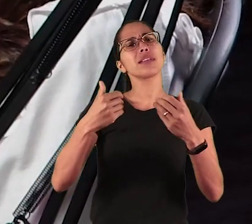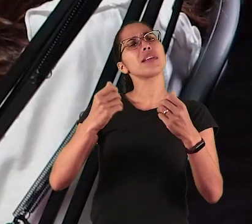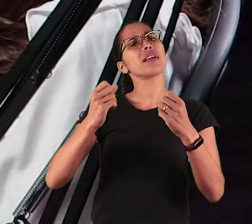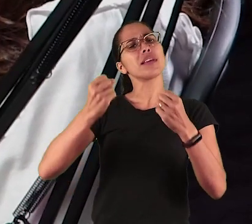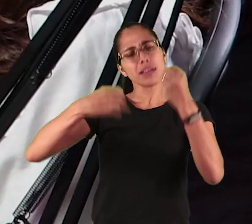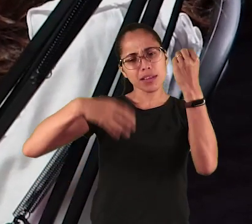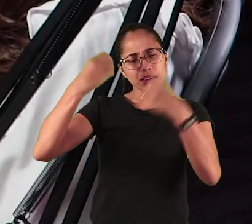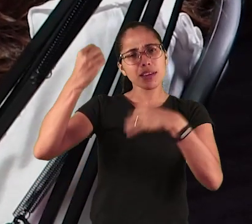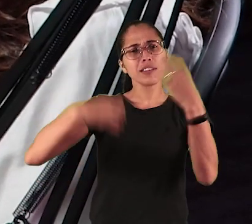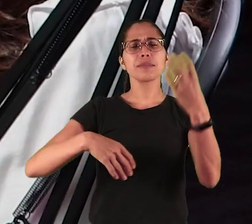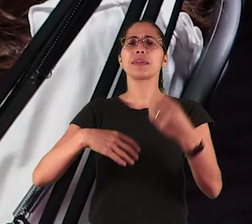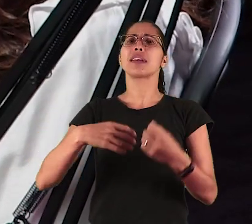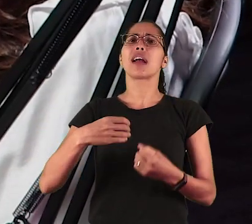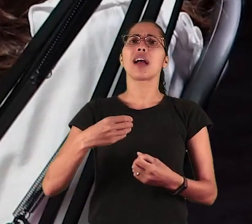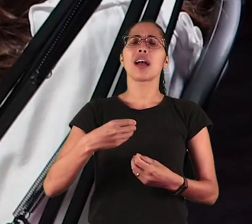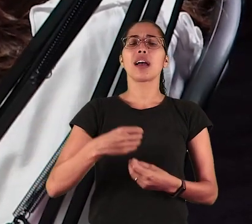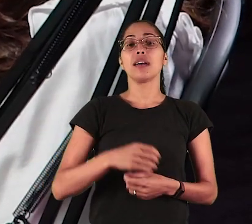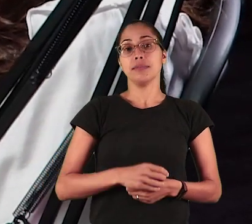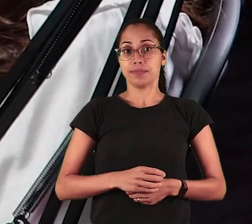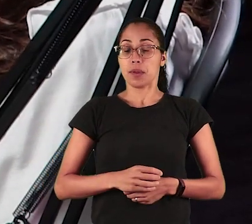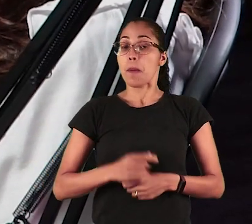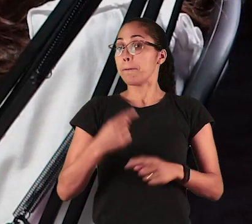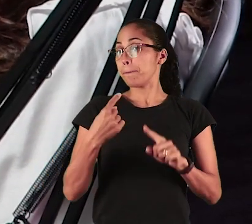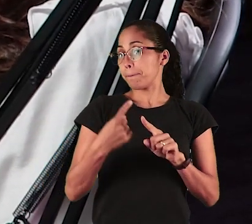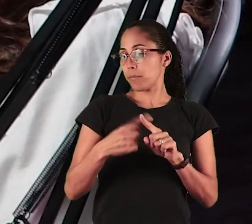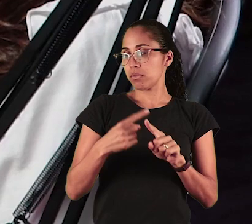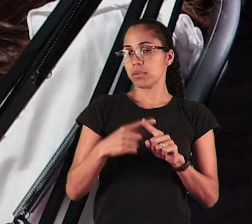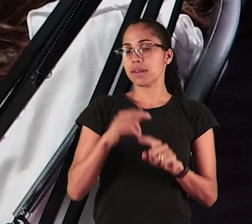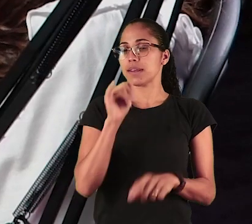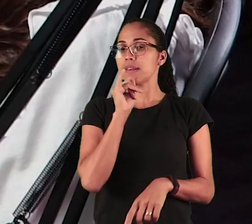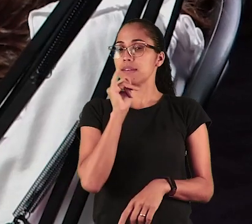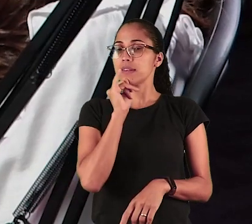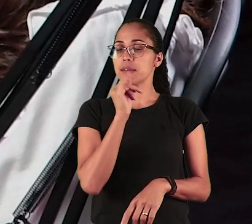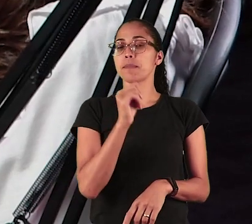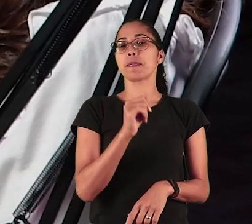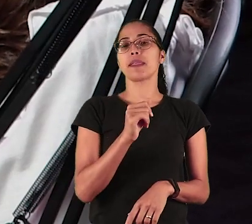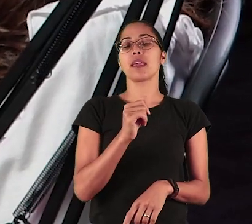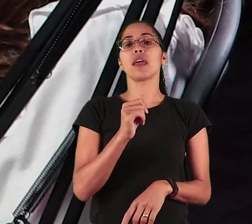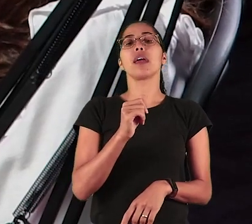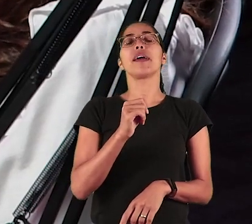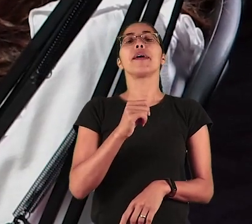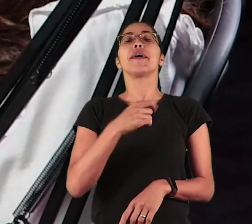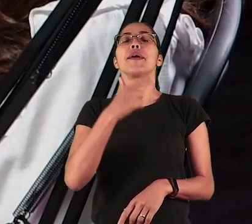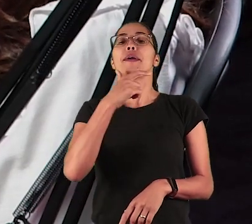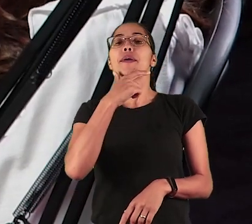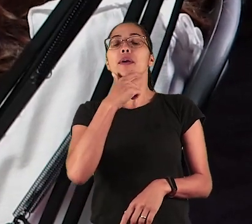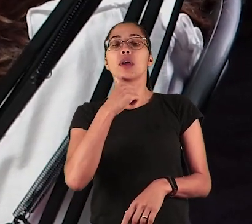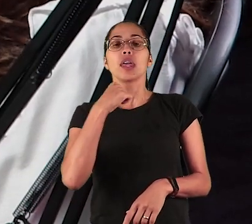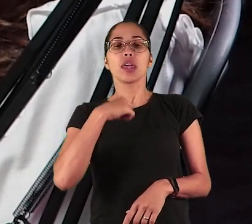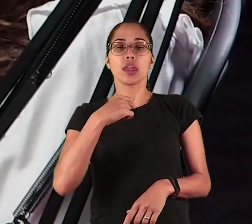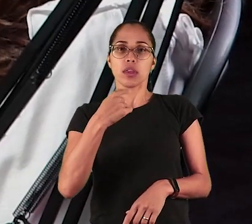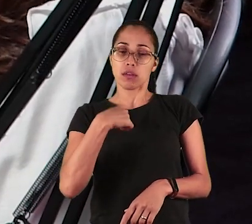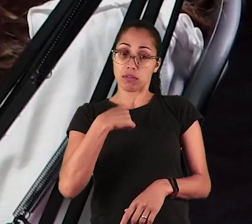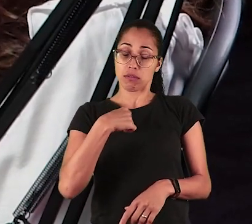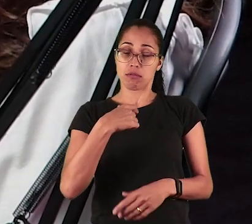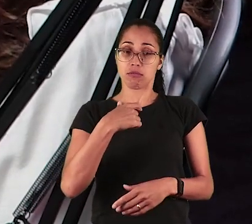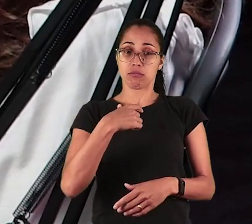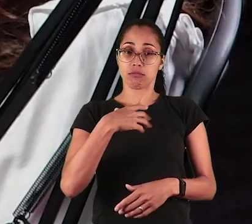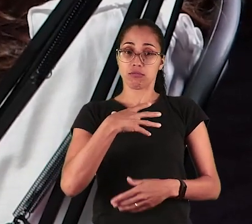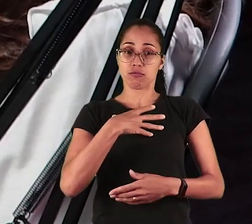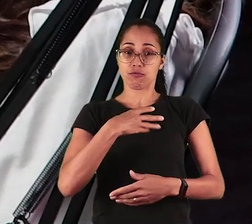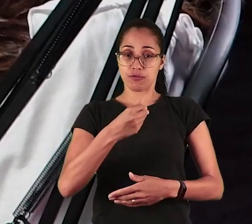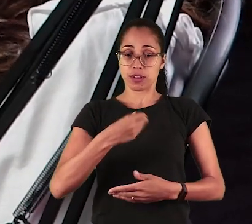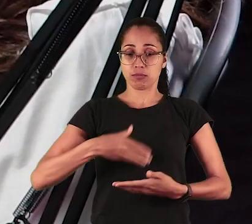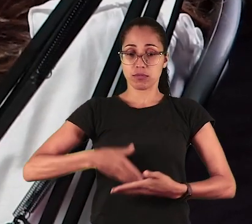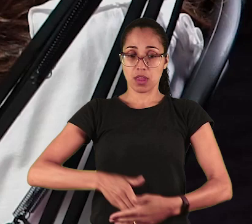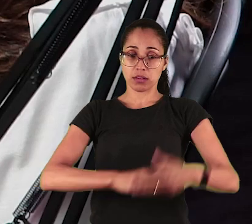que a gente possa falar eu lembro que quando eu sair de licença eu falei assim mas que que eu posso esperar do meu bônus